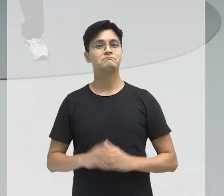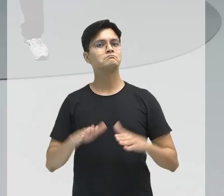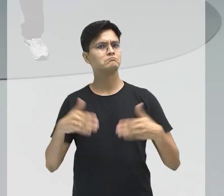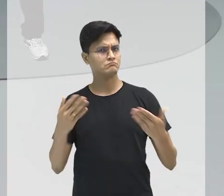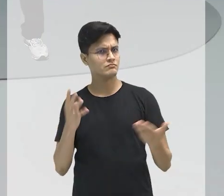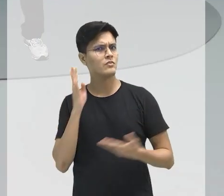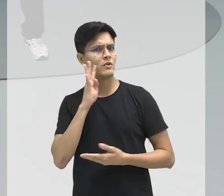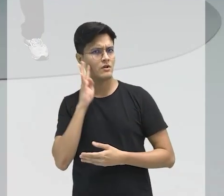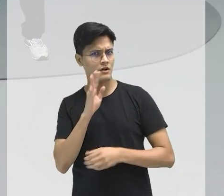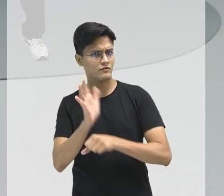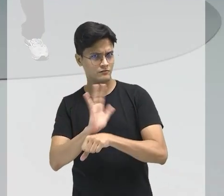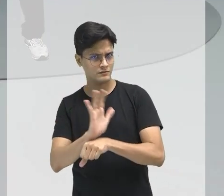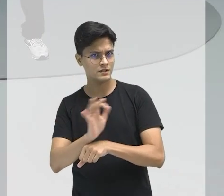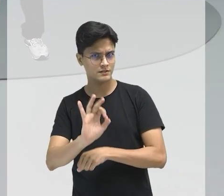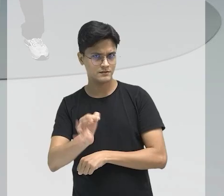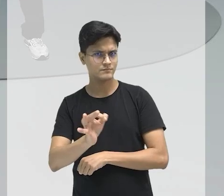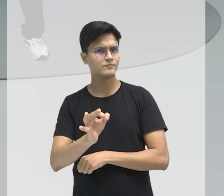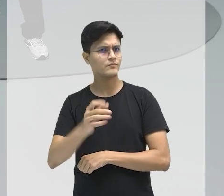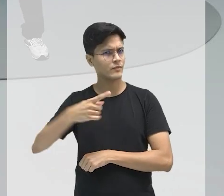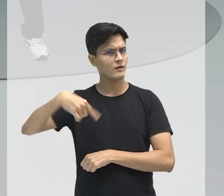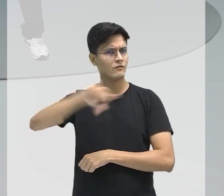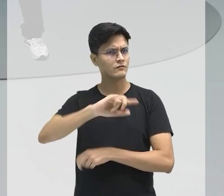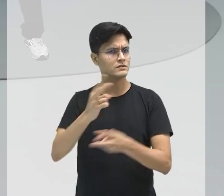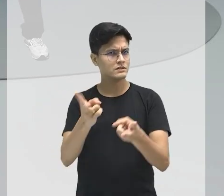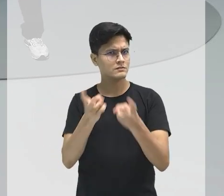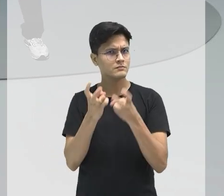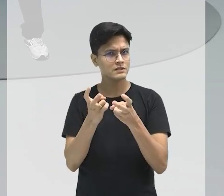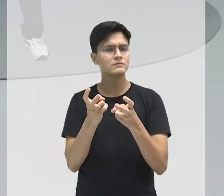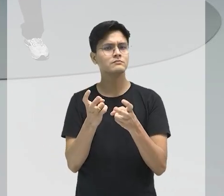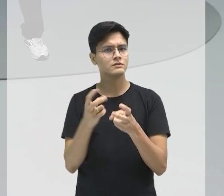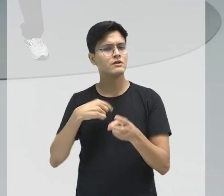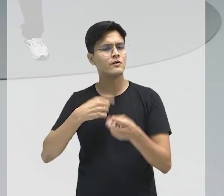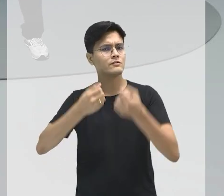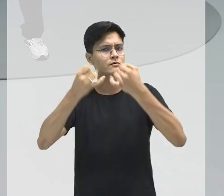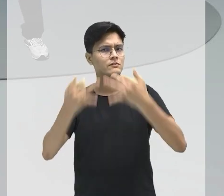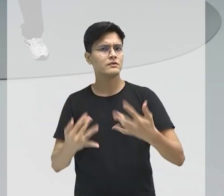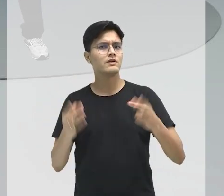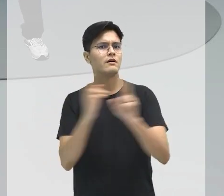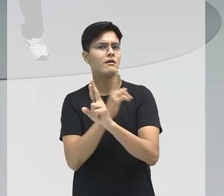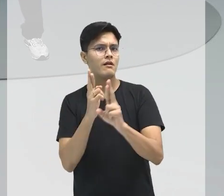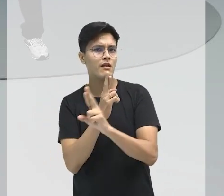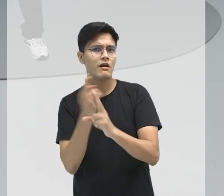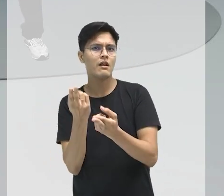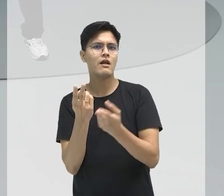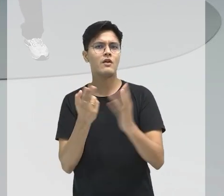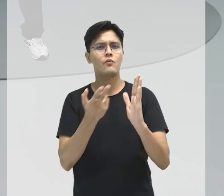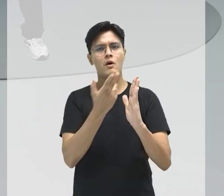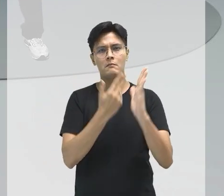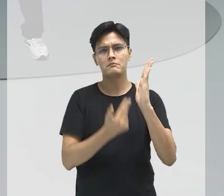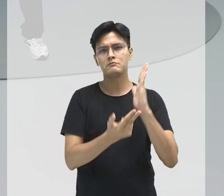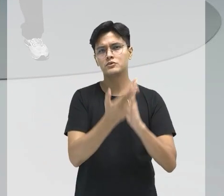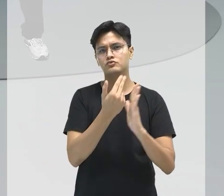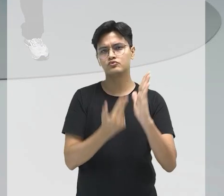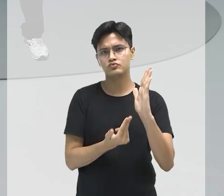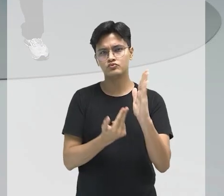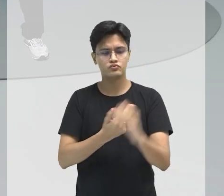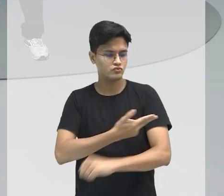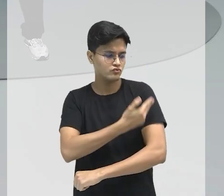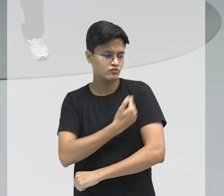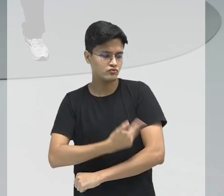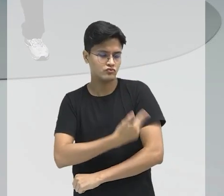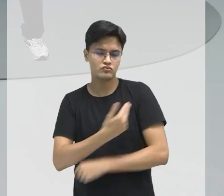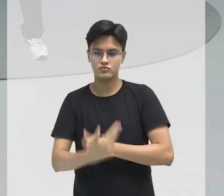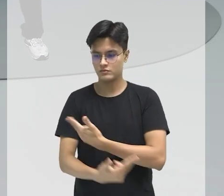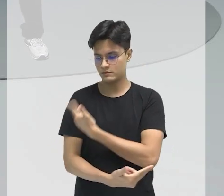Ei, muito bacana esse vídeo, né? E aí vocês perceberam aí o que eu falei em relação à pintura, né?